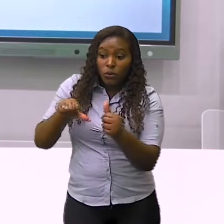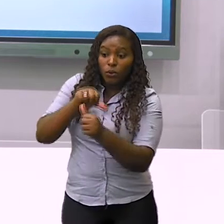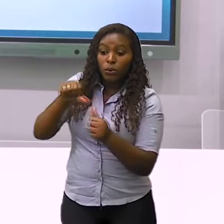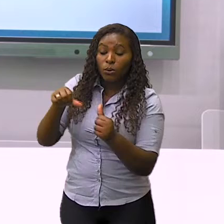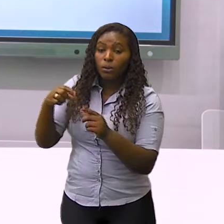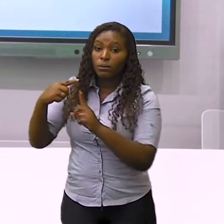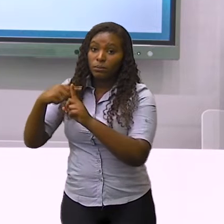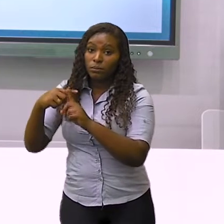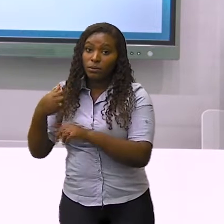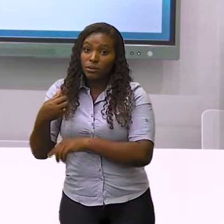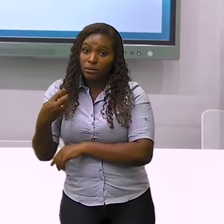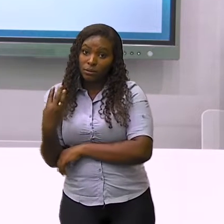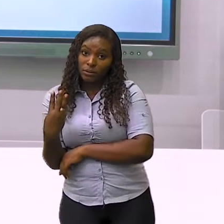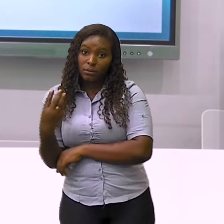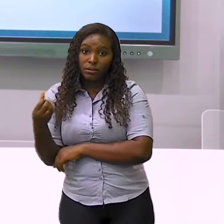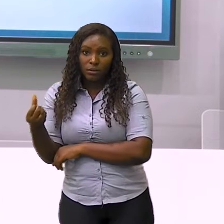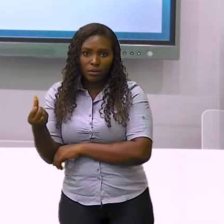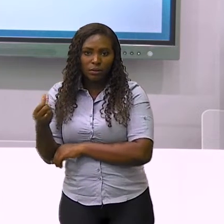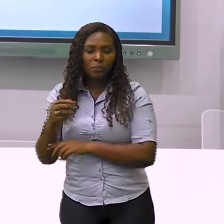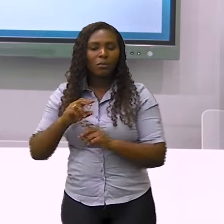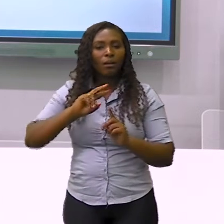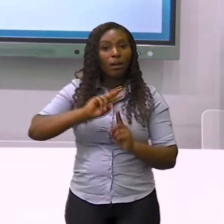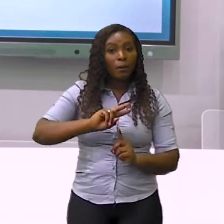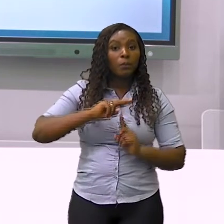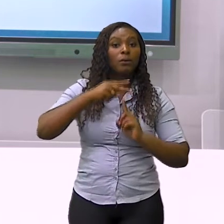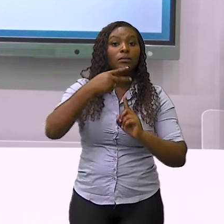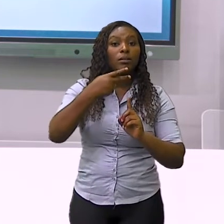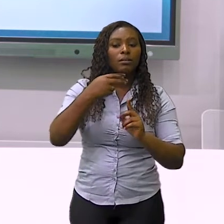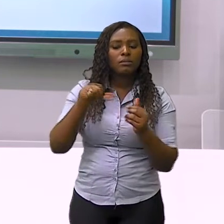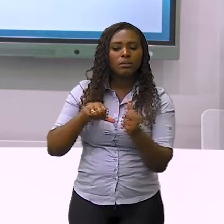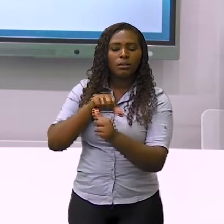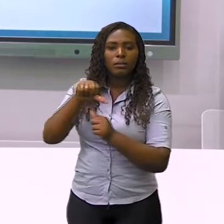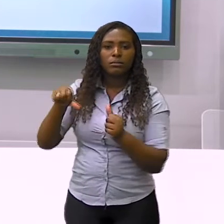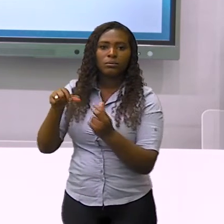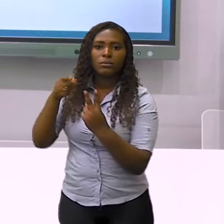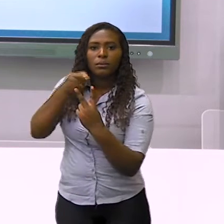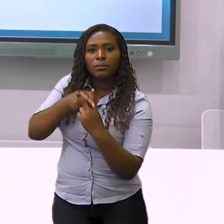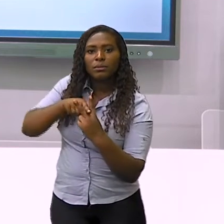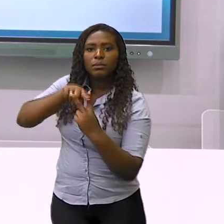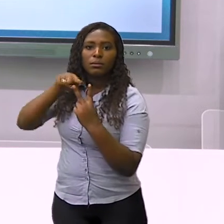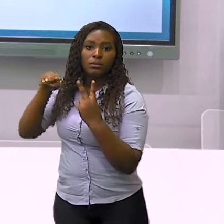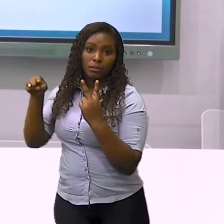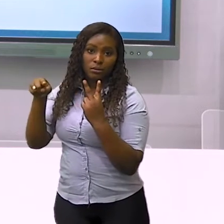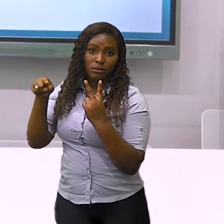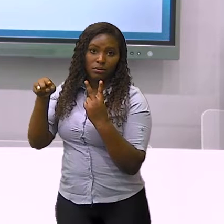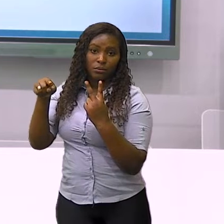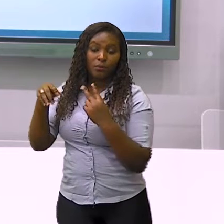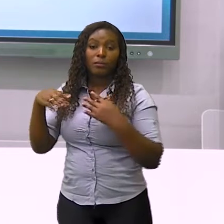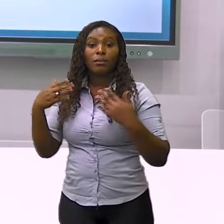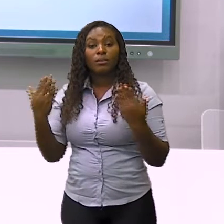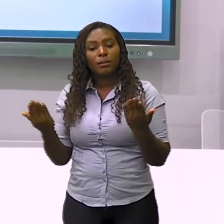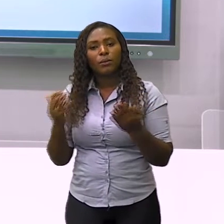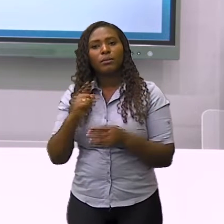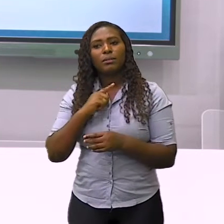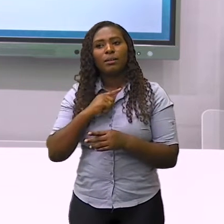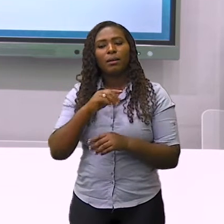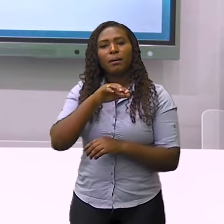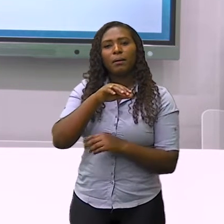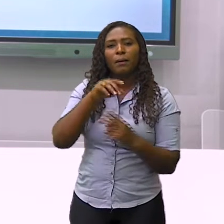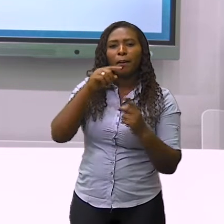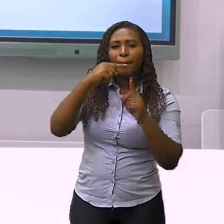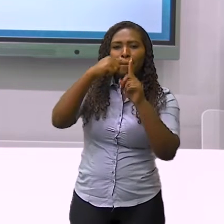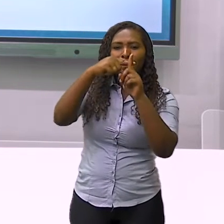é M. Na equação onde o coeficiente A é 3, o B é M e o